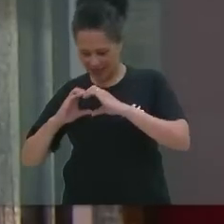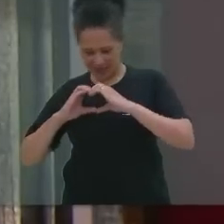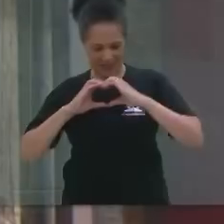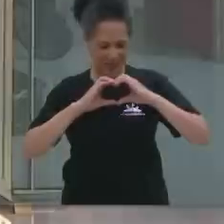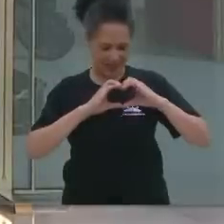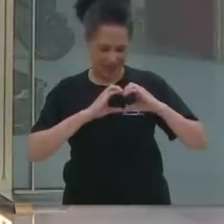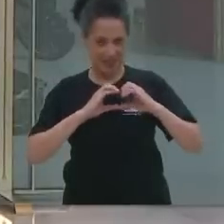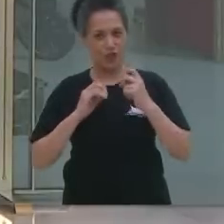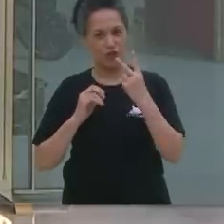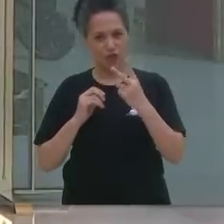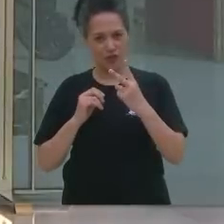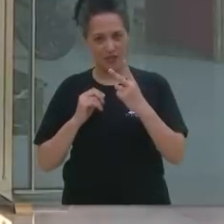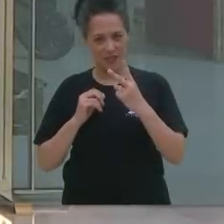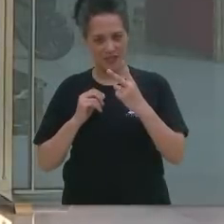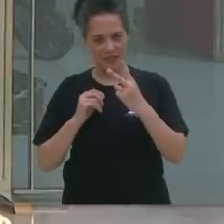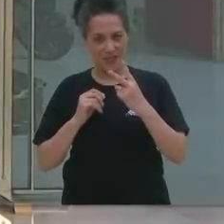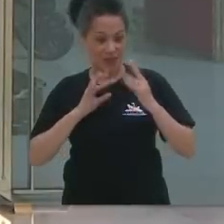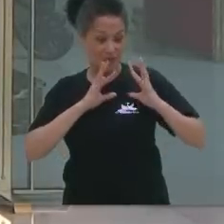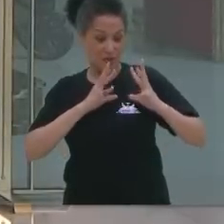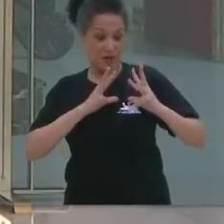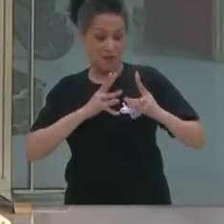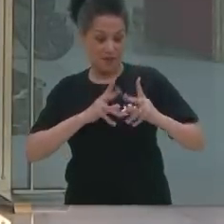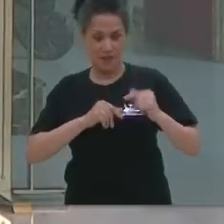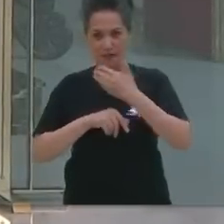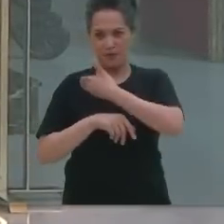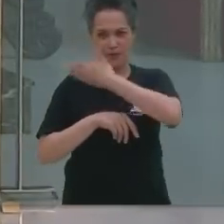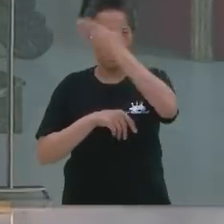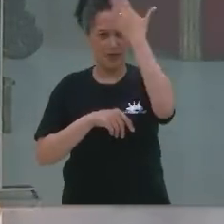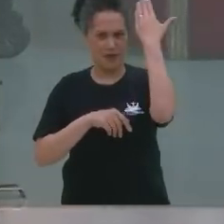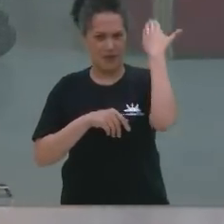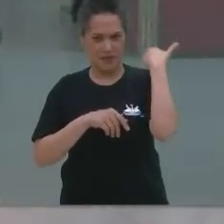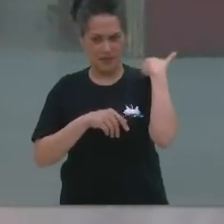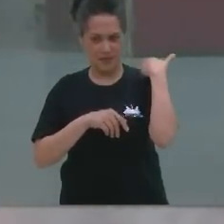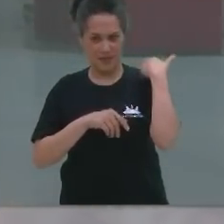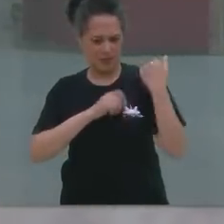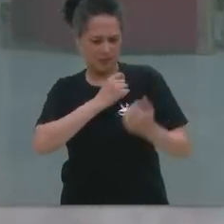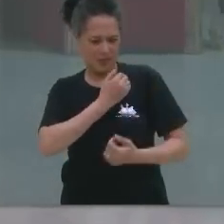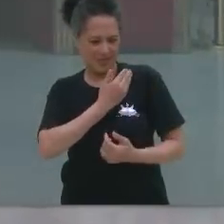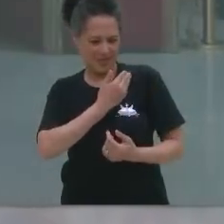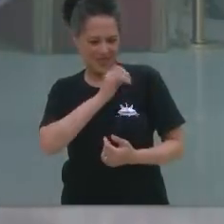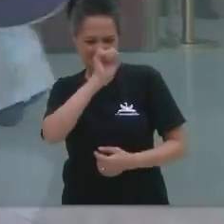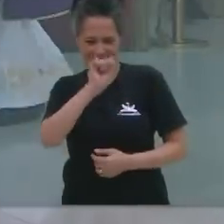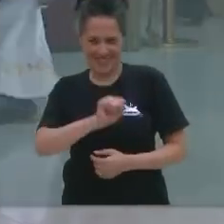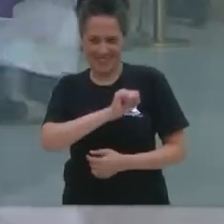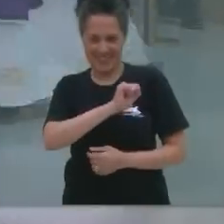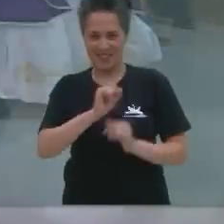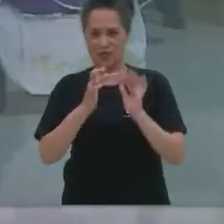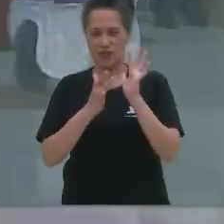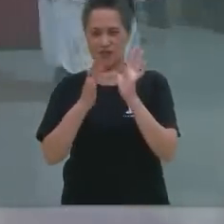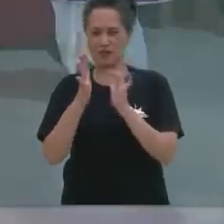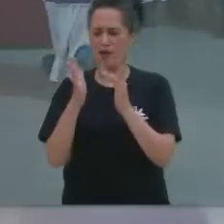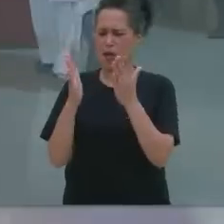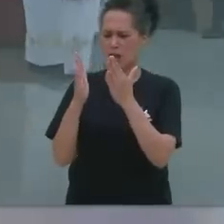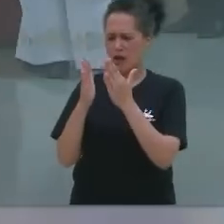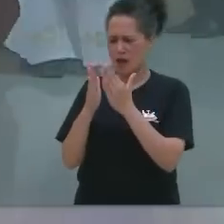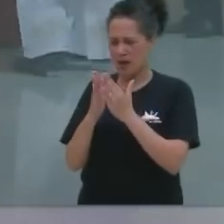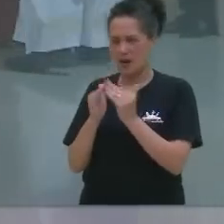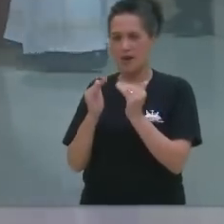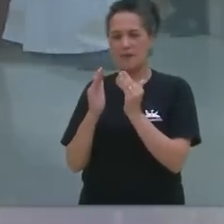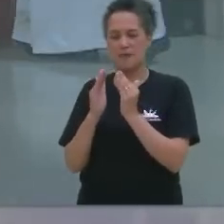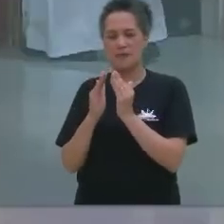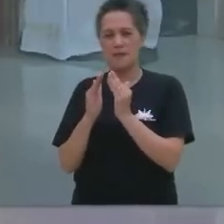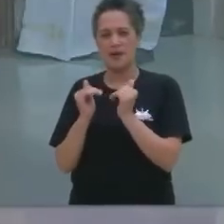Maria, o Sagrado Coração de Jesus. Um apelo da paz. É bom lembrar, as flores, a